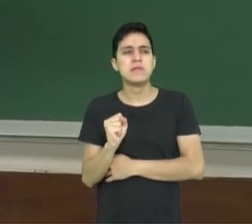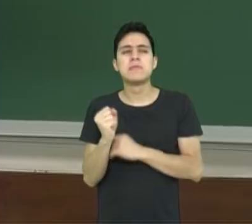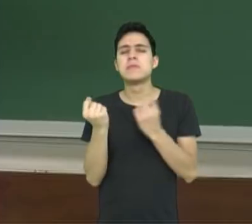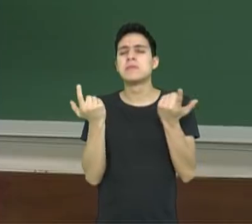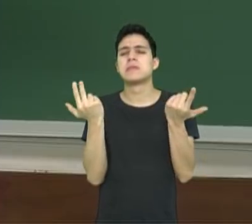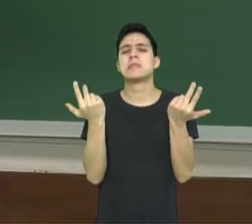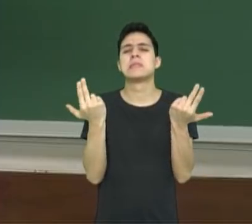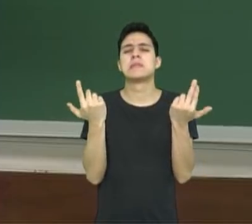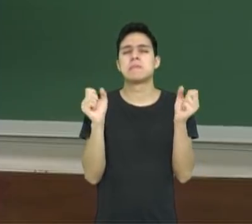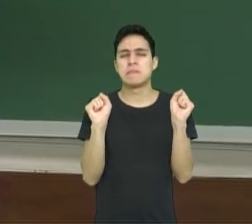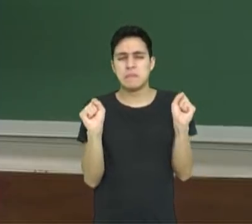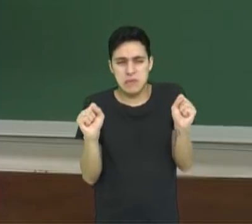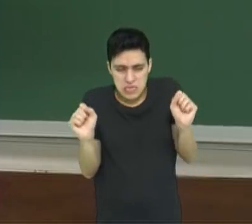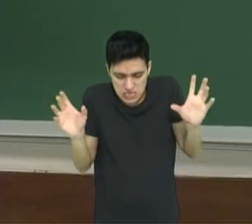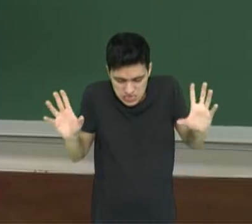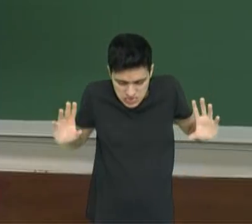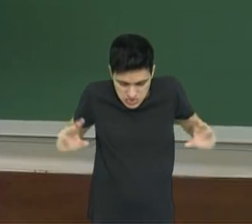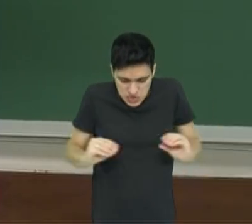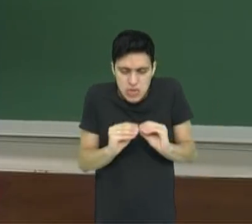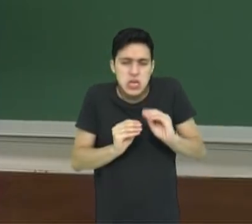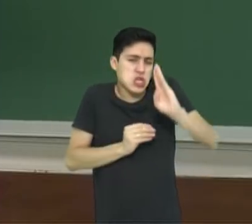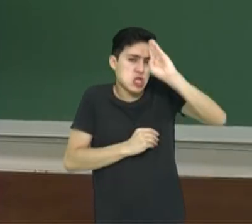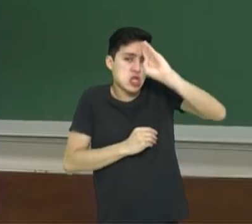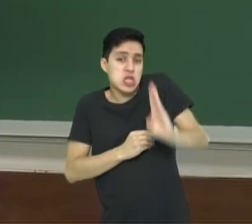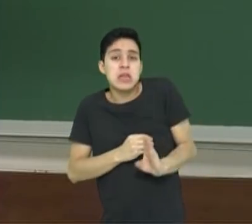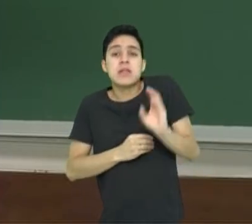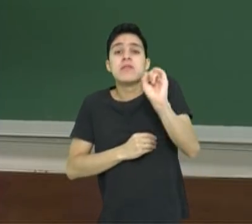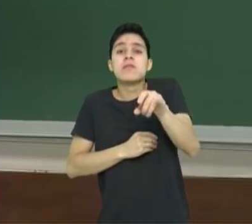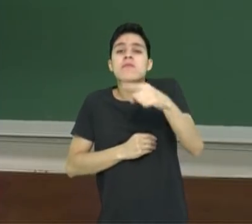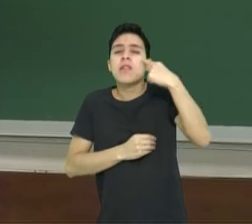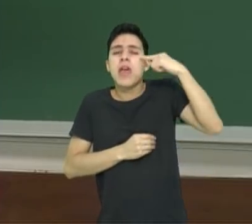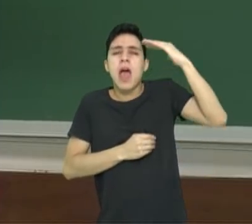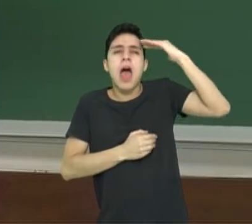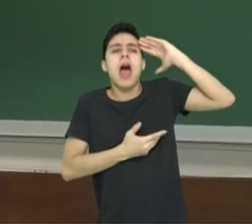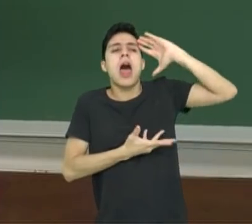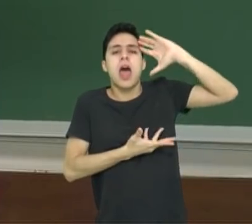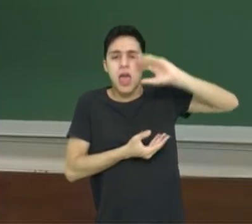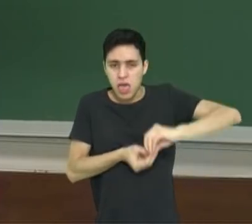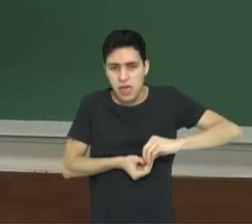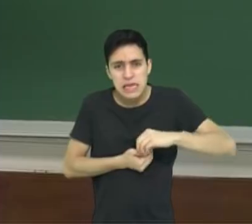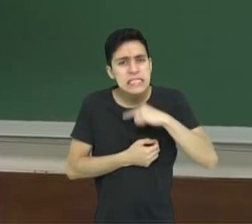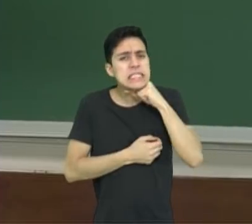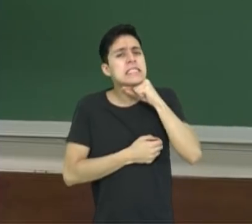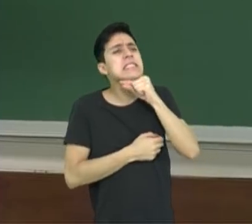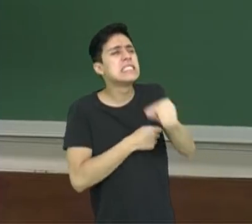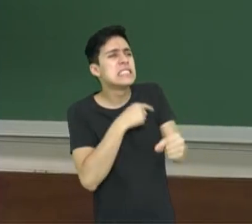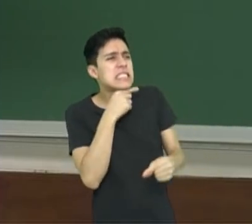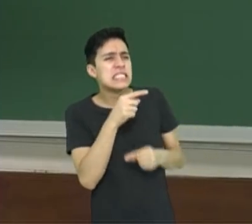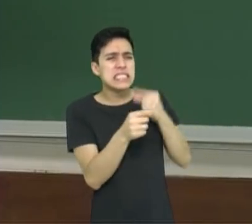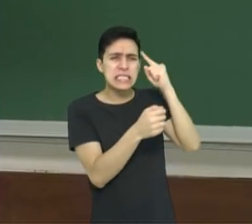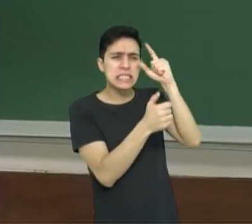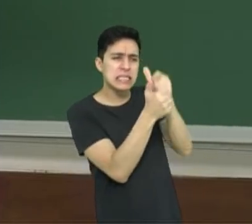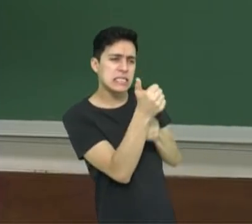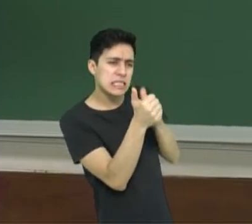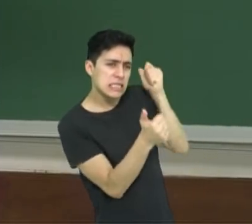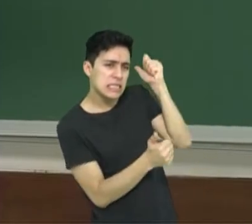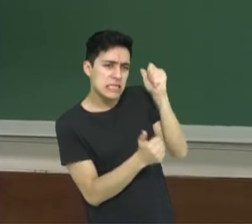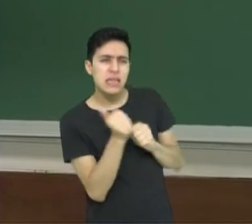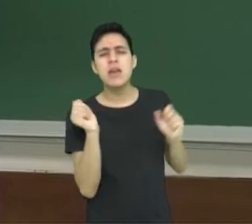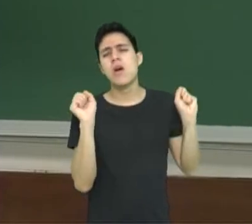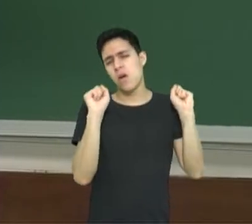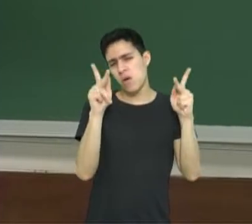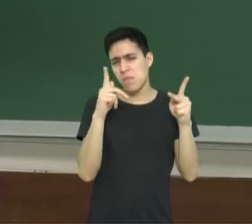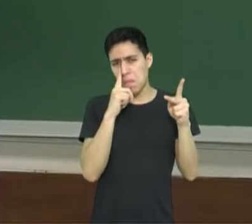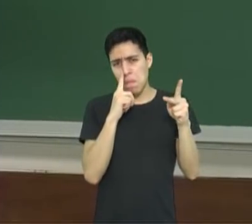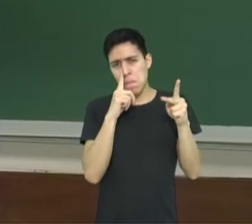mesma. Você pode fazer sim direto se você está entendendo. Se ainda você não está entendendo muito bem, passe por essas linhas